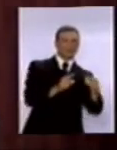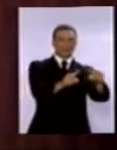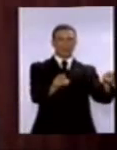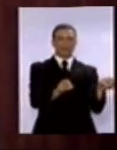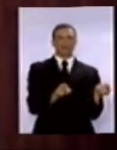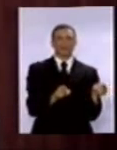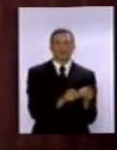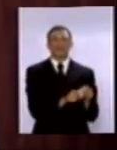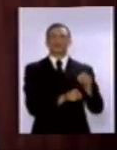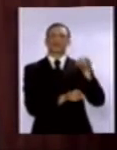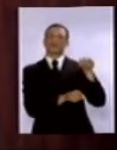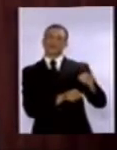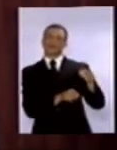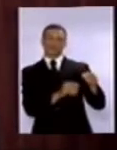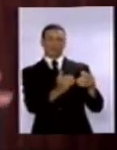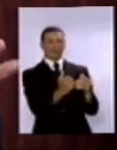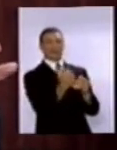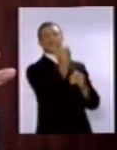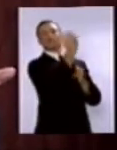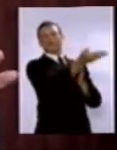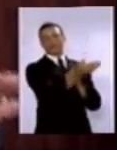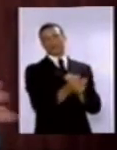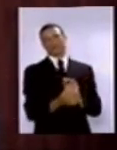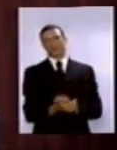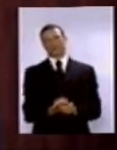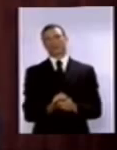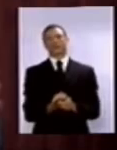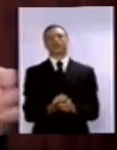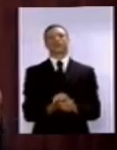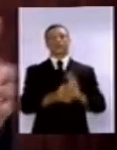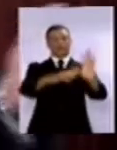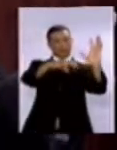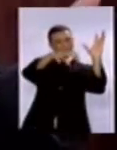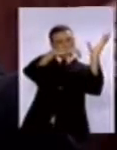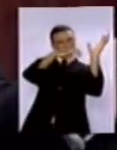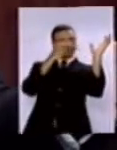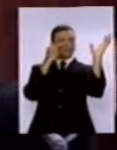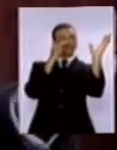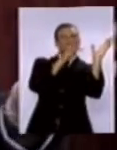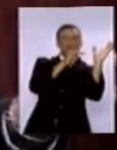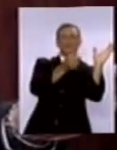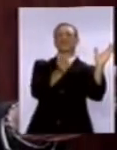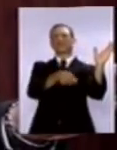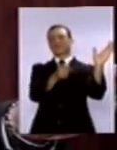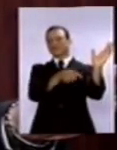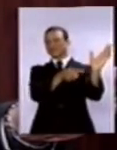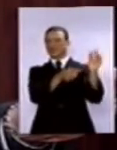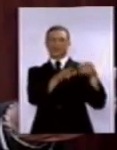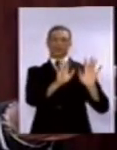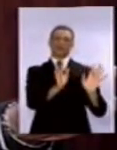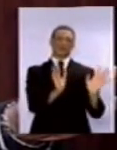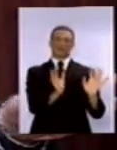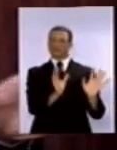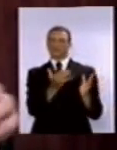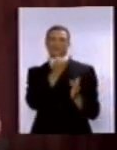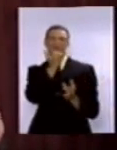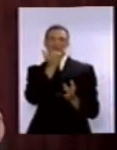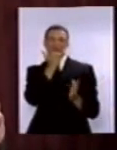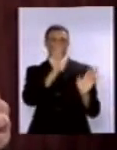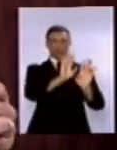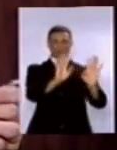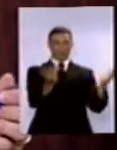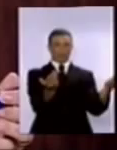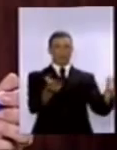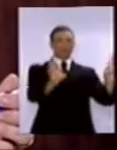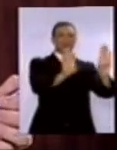a praça dos três poderes e até por questões de segurança também aquele outro lado portanto agora já foi fechado